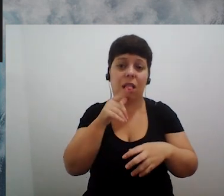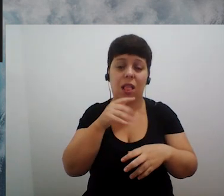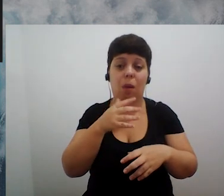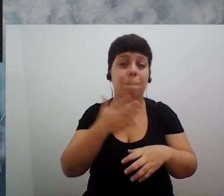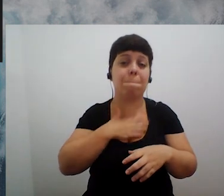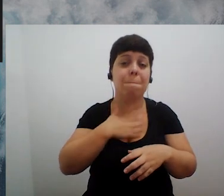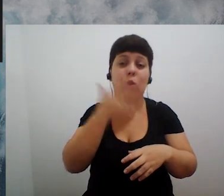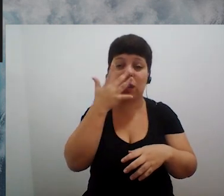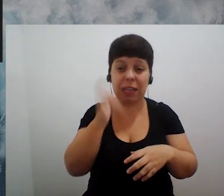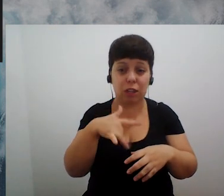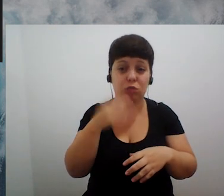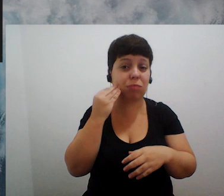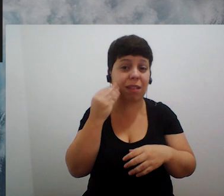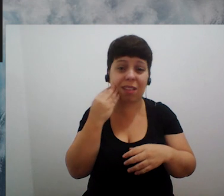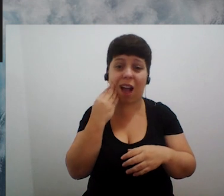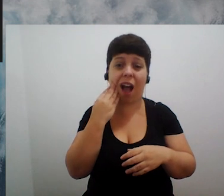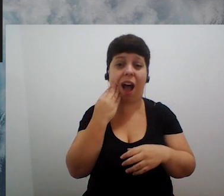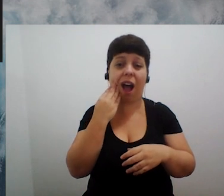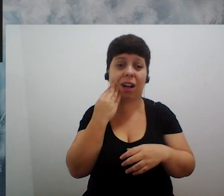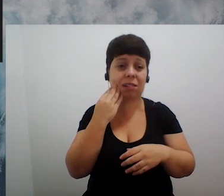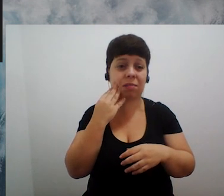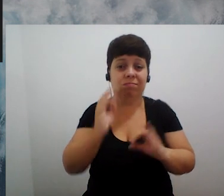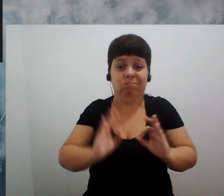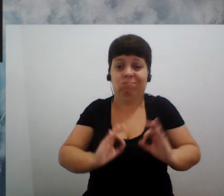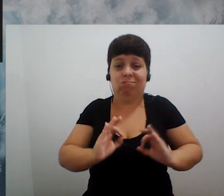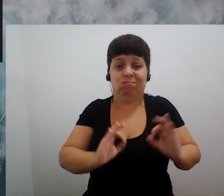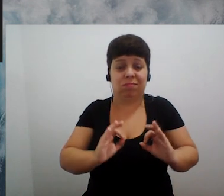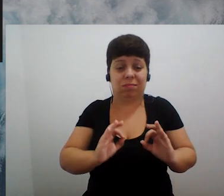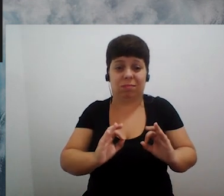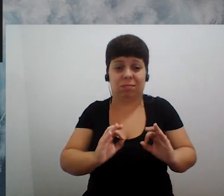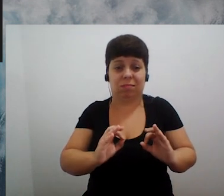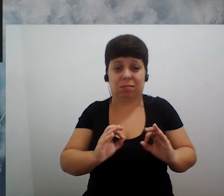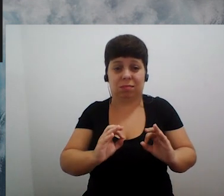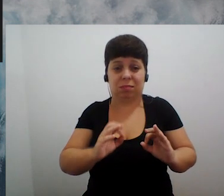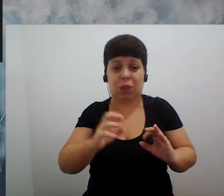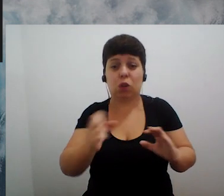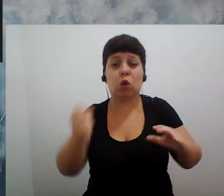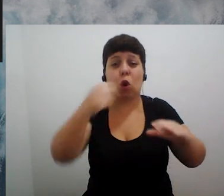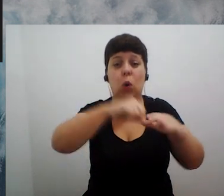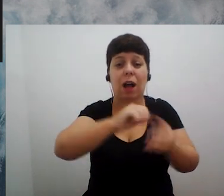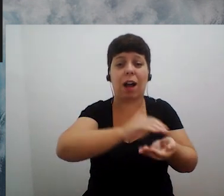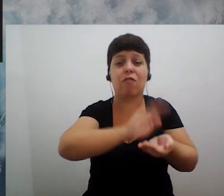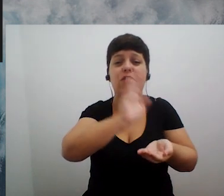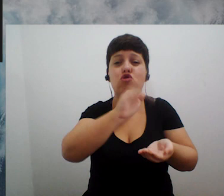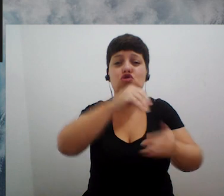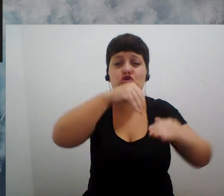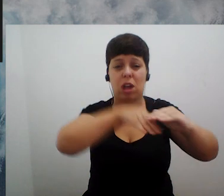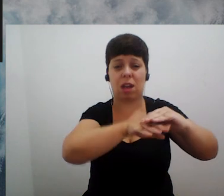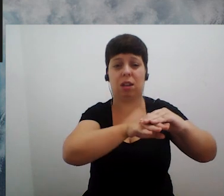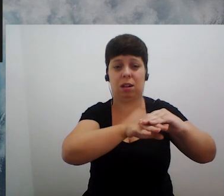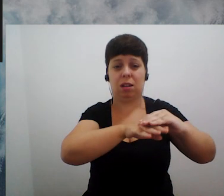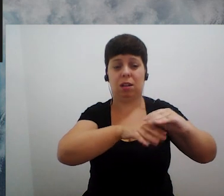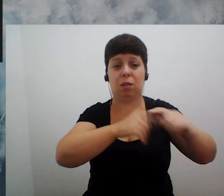pegar meu lixo, fazer o máximo que eu puder e colocar dentro de uma lixeira fechada para